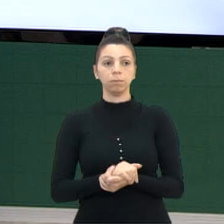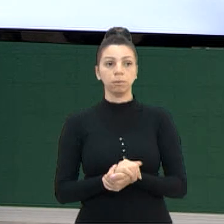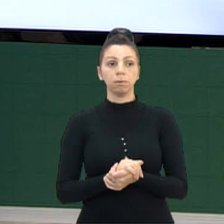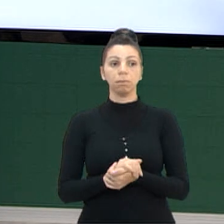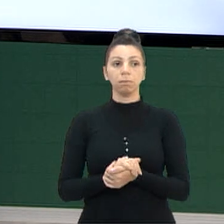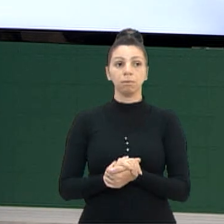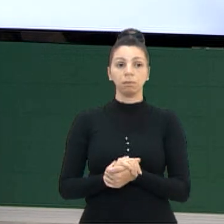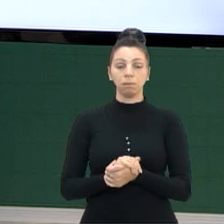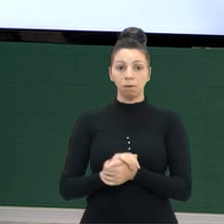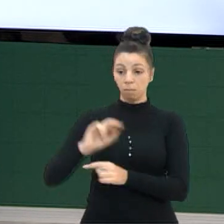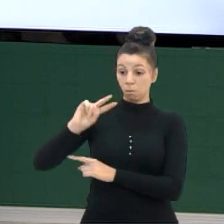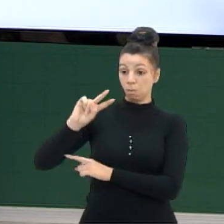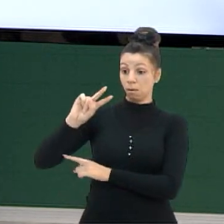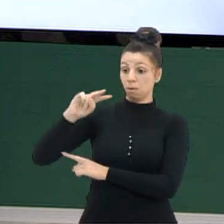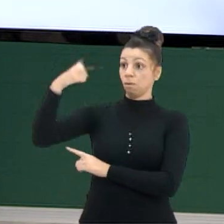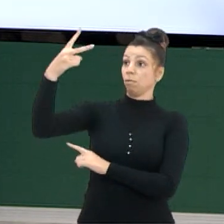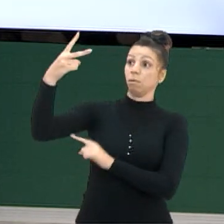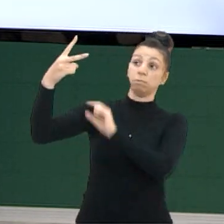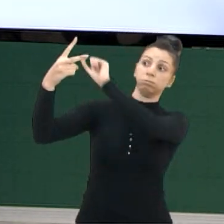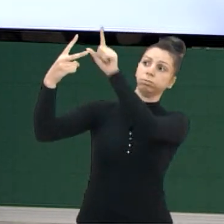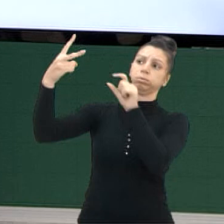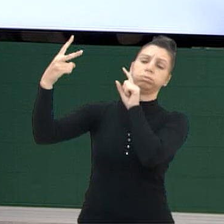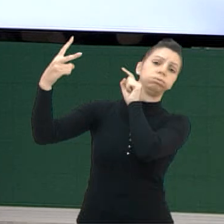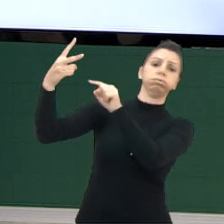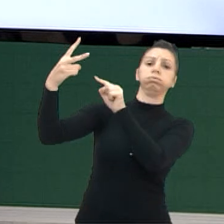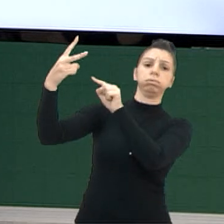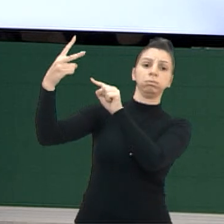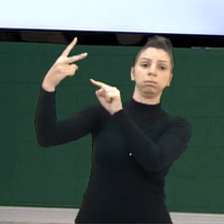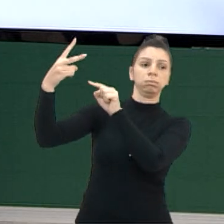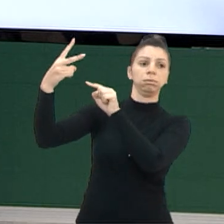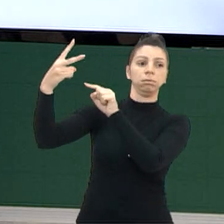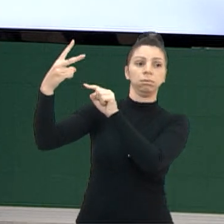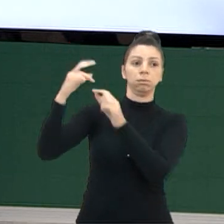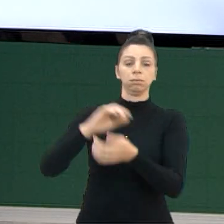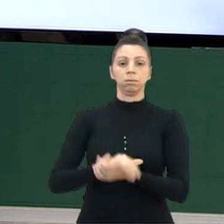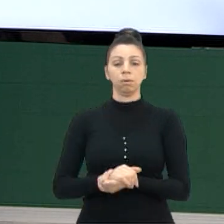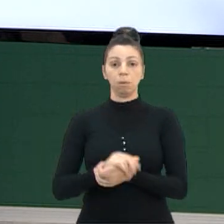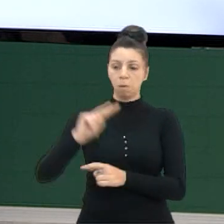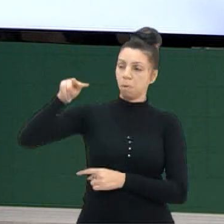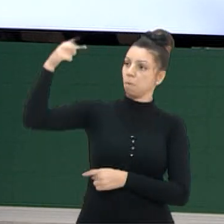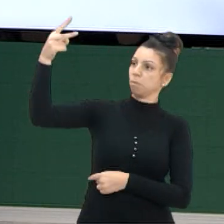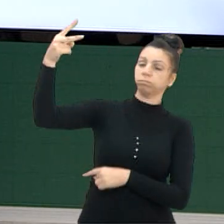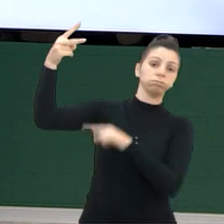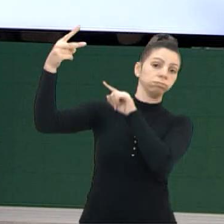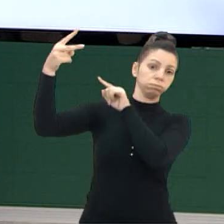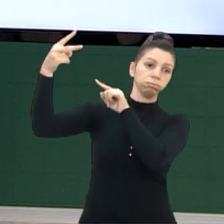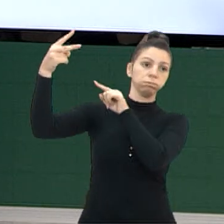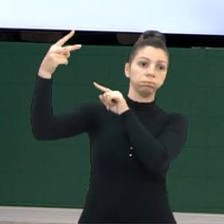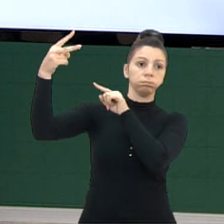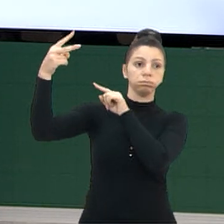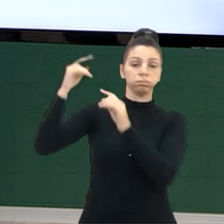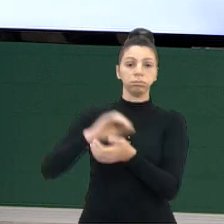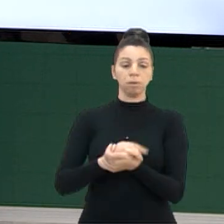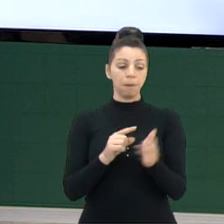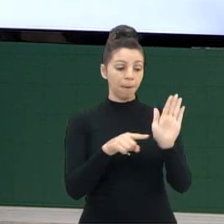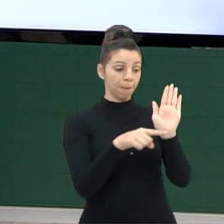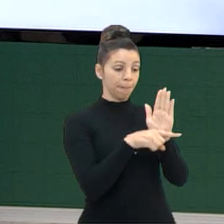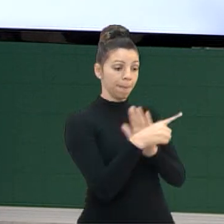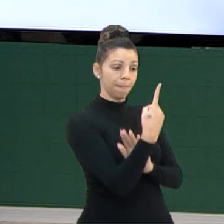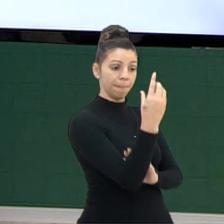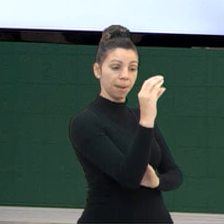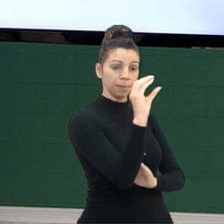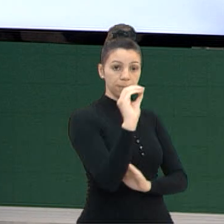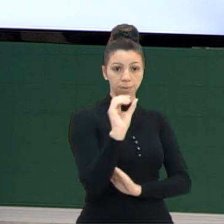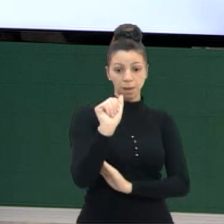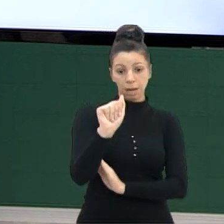é o quadrado desse monômio. O quadrado é 2, então é a mesma coisa que eu pegar menos 10 ao